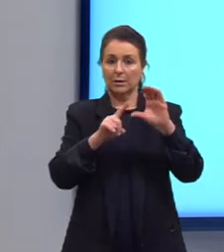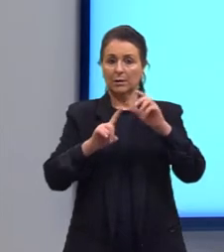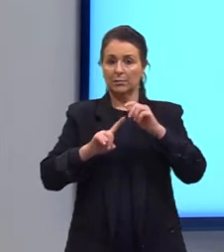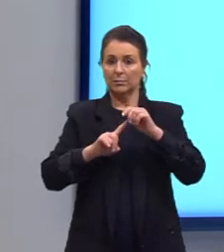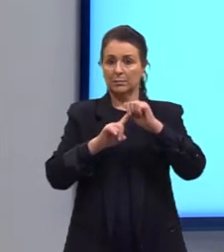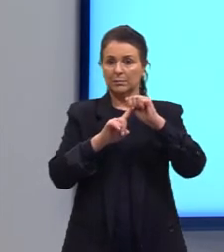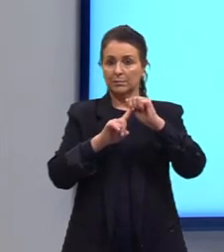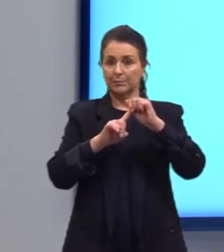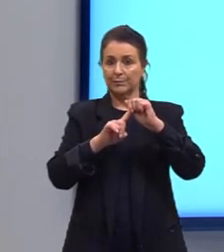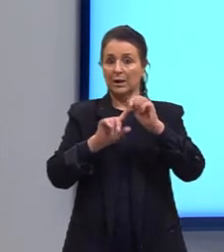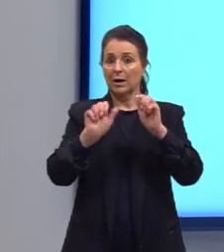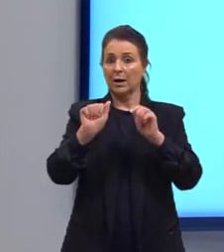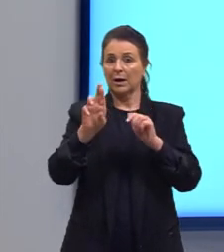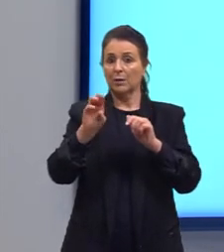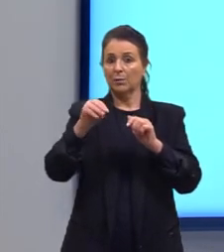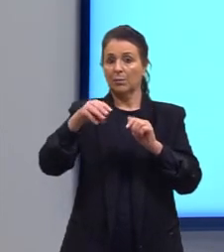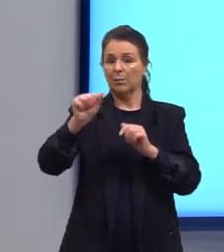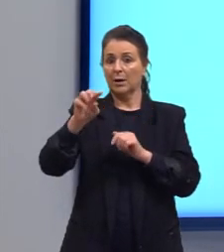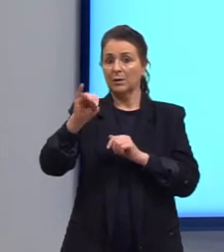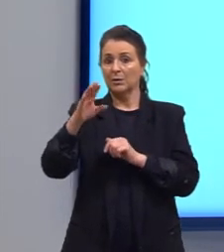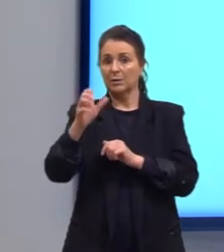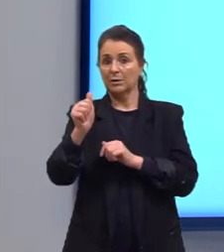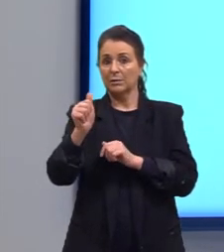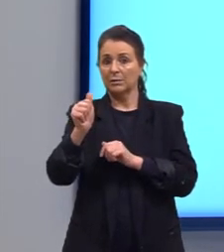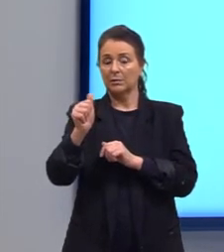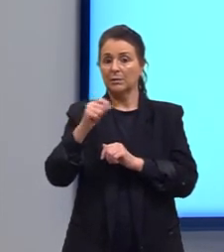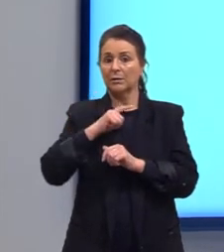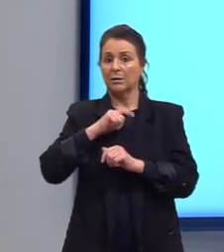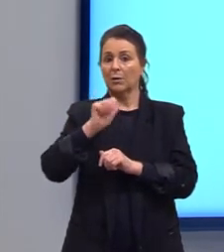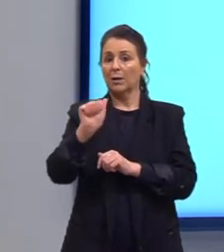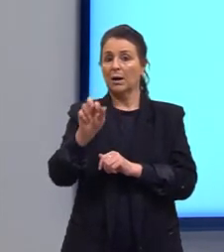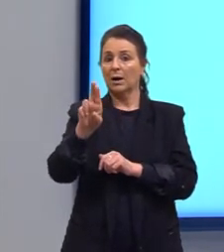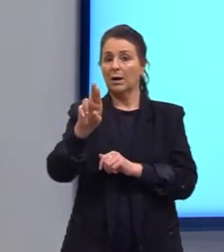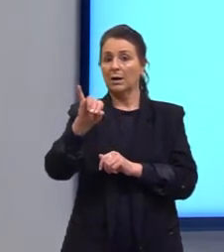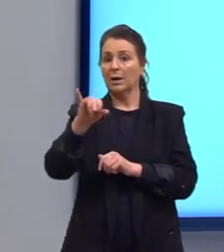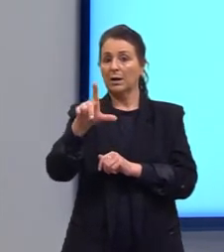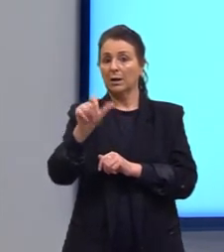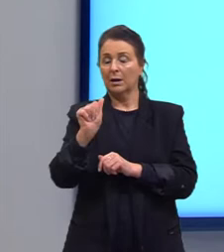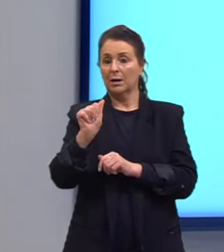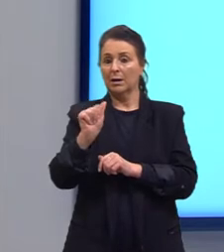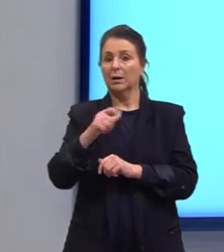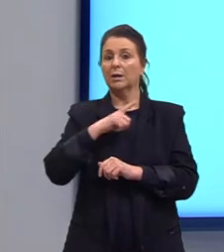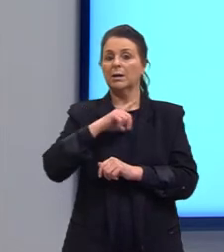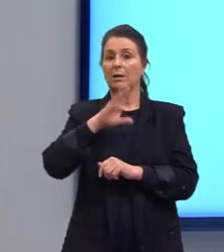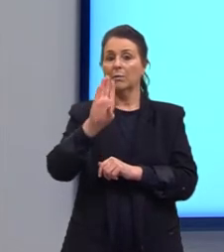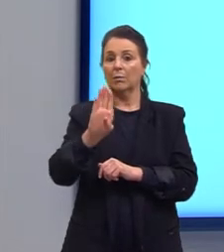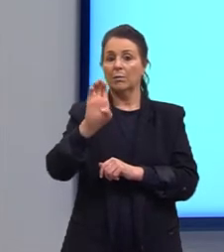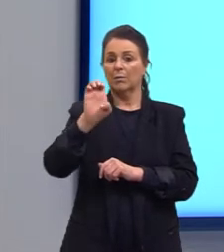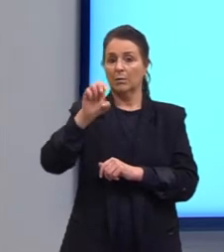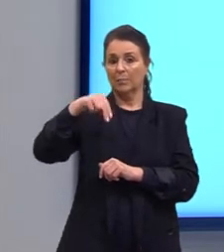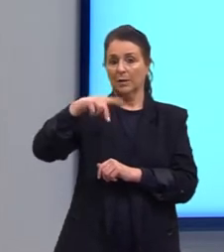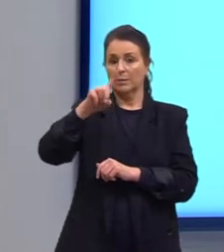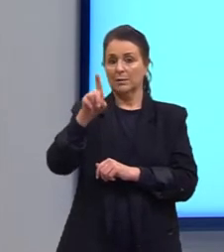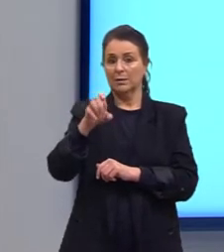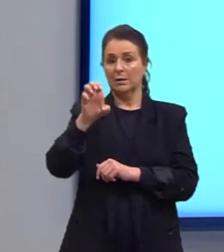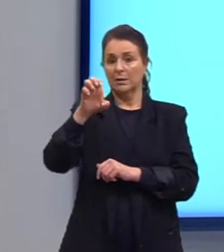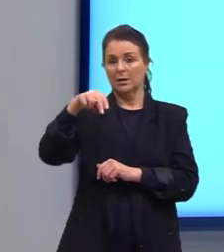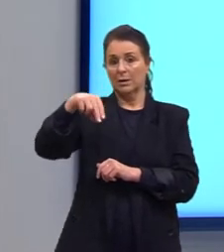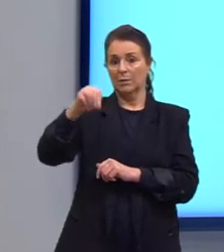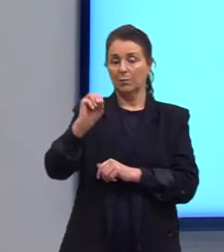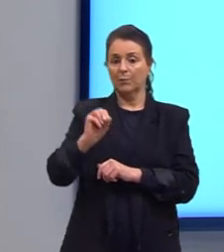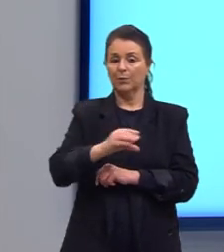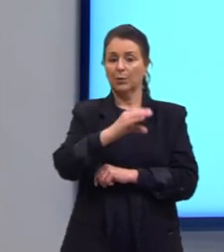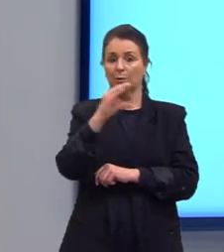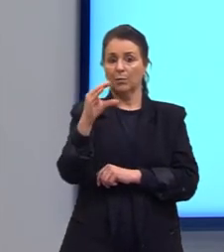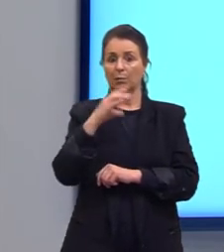que era umatica né por isso que é uma letra de arila Então eu tenho benzeno certo mas num carbono eu